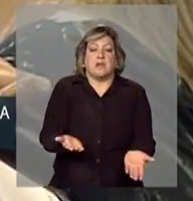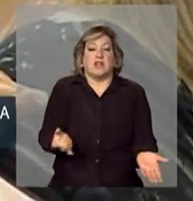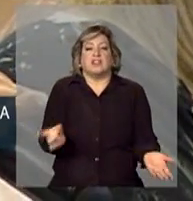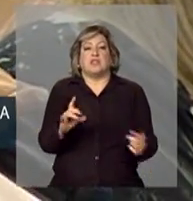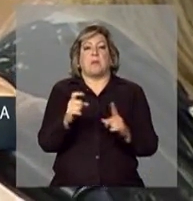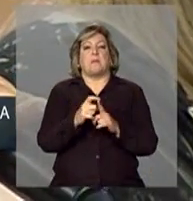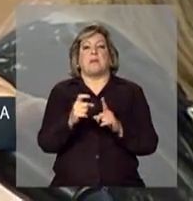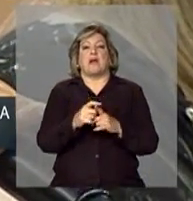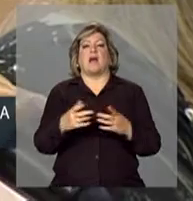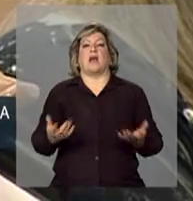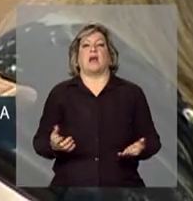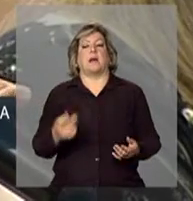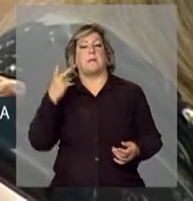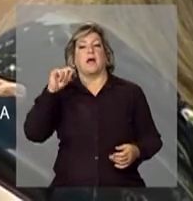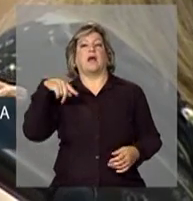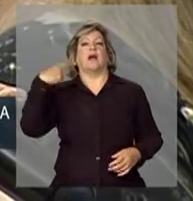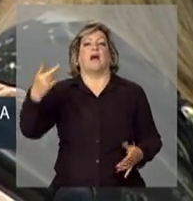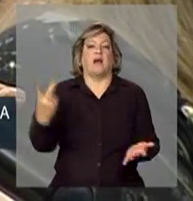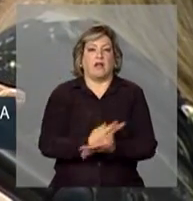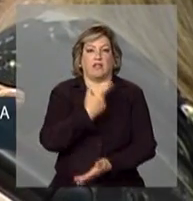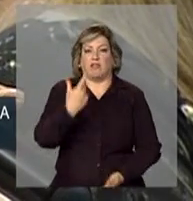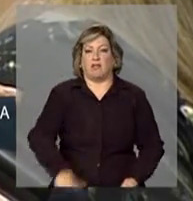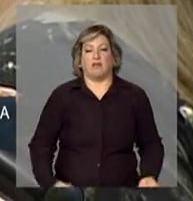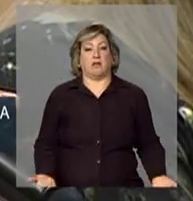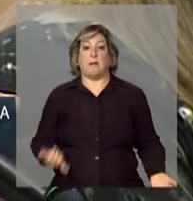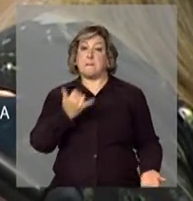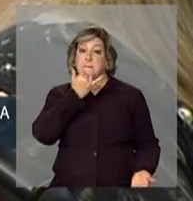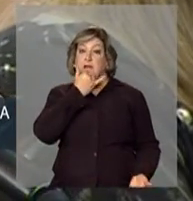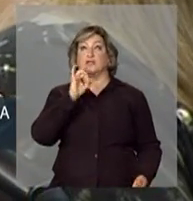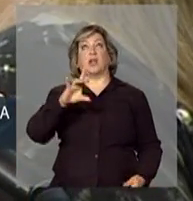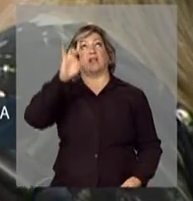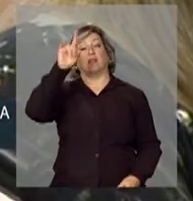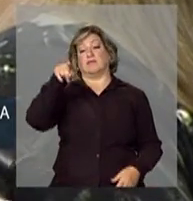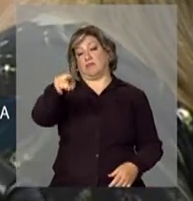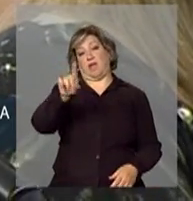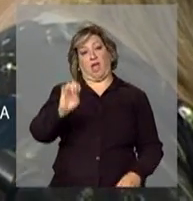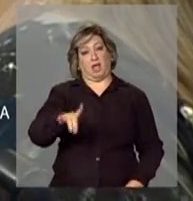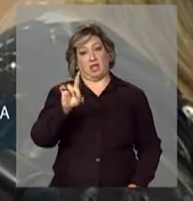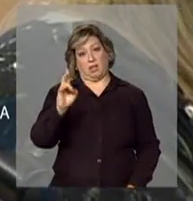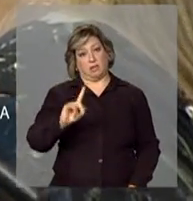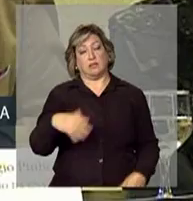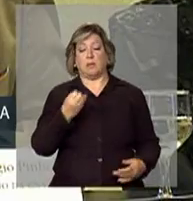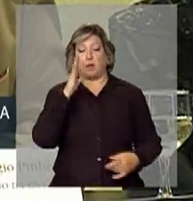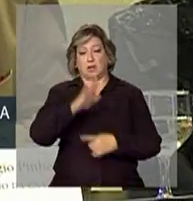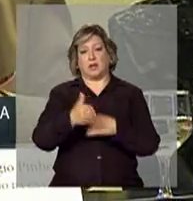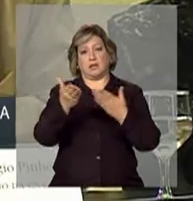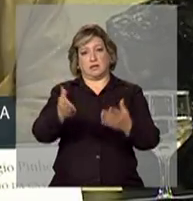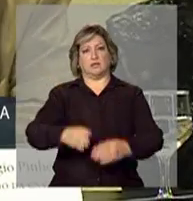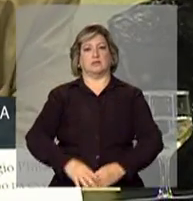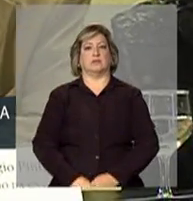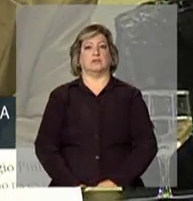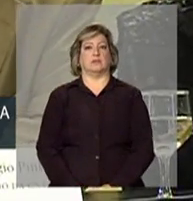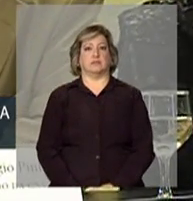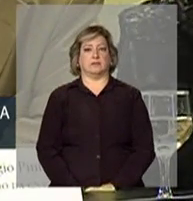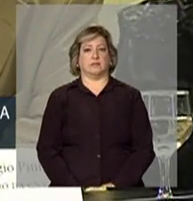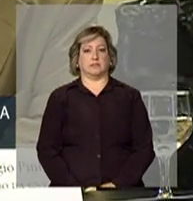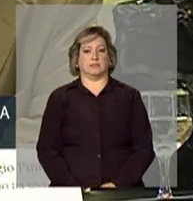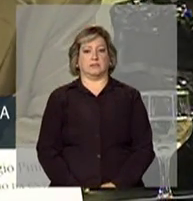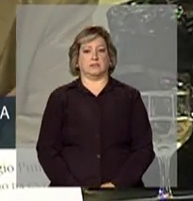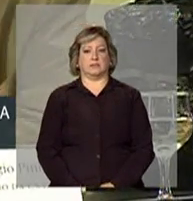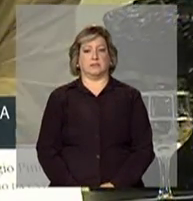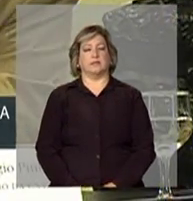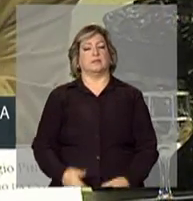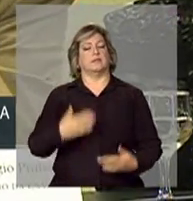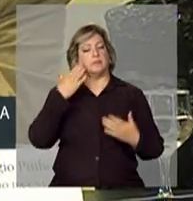palavra para a gente poder errar de novo. E perdão a gente pede a Deus. Como o senhor não é Deus, uma boa tarde para o senhor. Ótimo. Muito